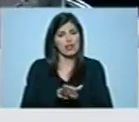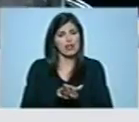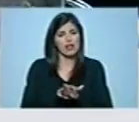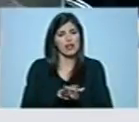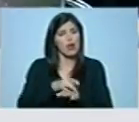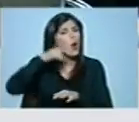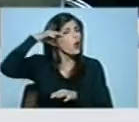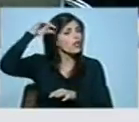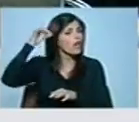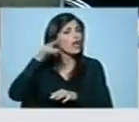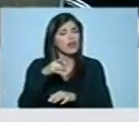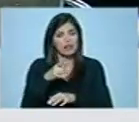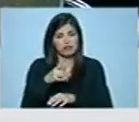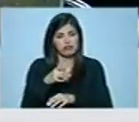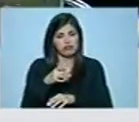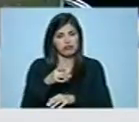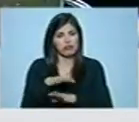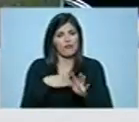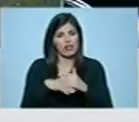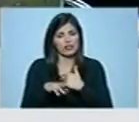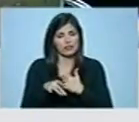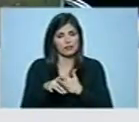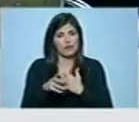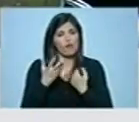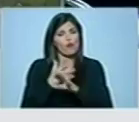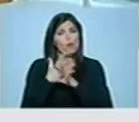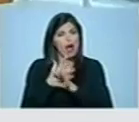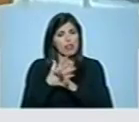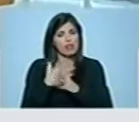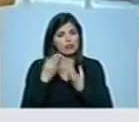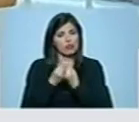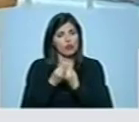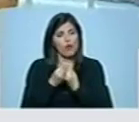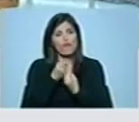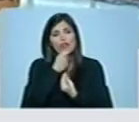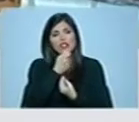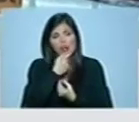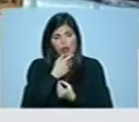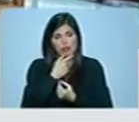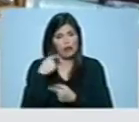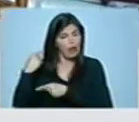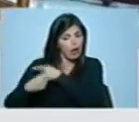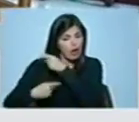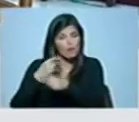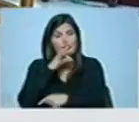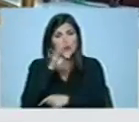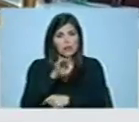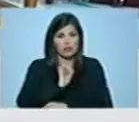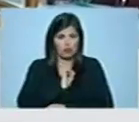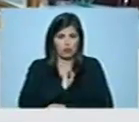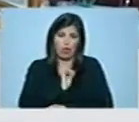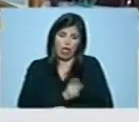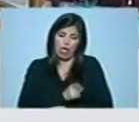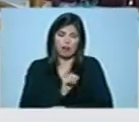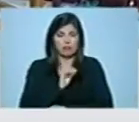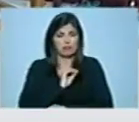faz-se as orelheiras, a orelheira fumada com o feijão. Portanto, é a tradição da minha família. Há que eu digo, é minha. É minha?